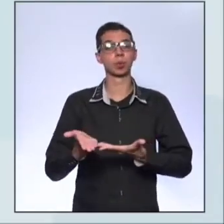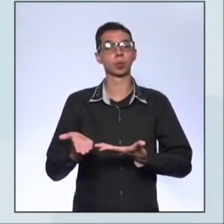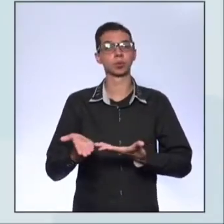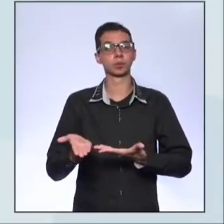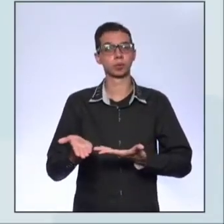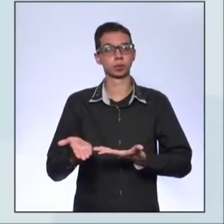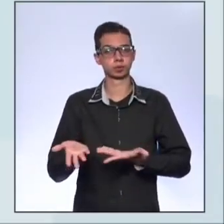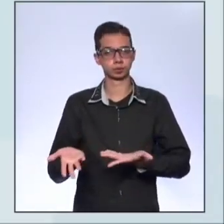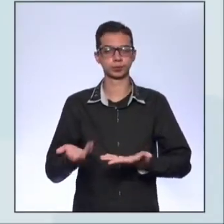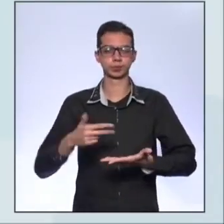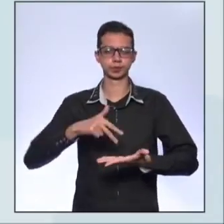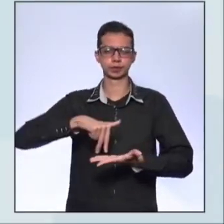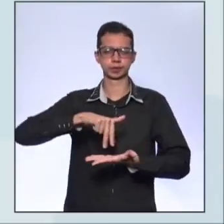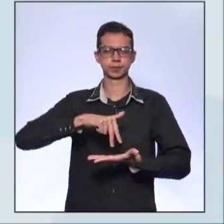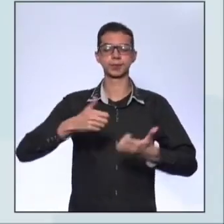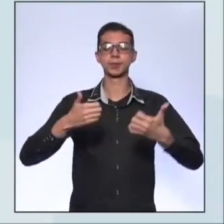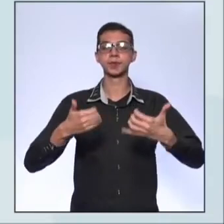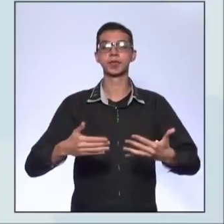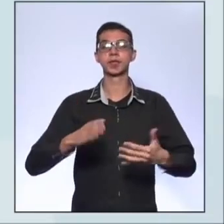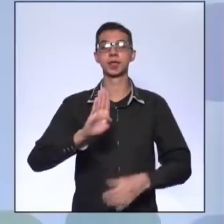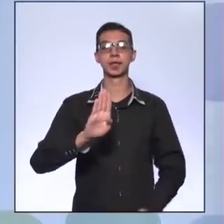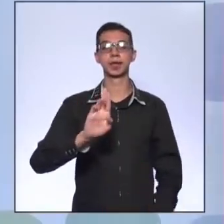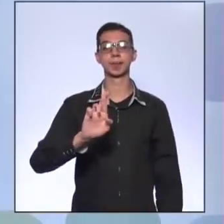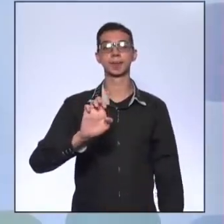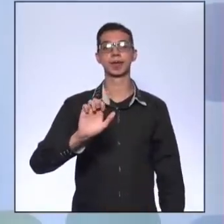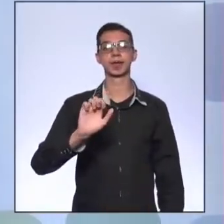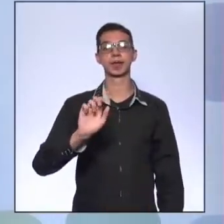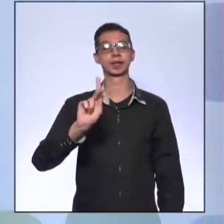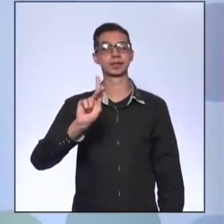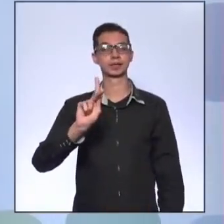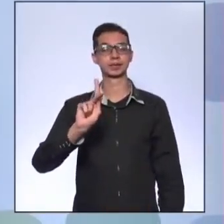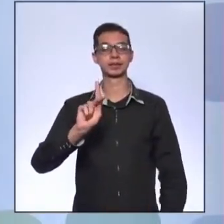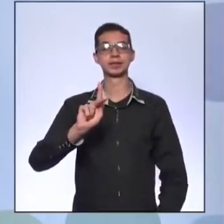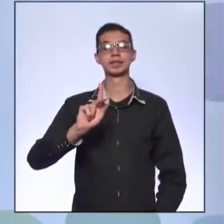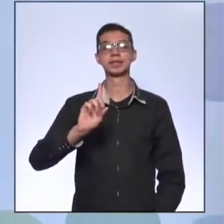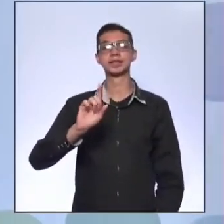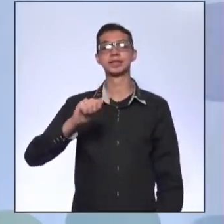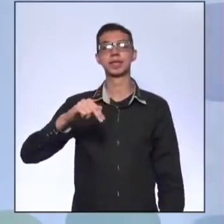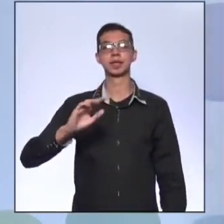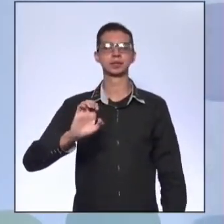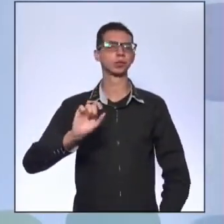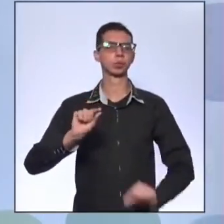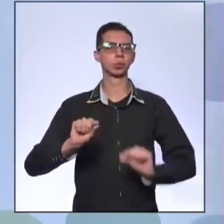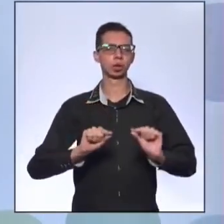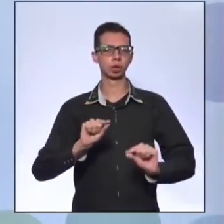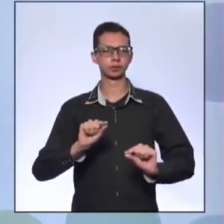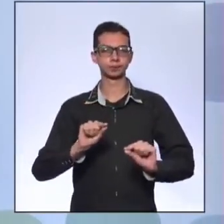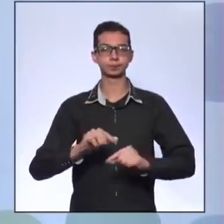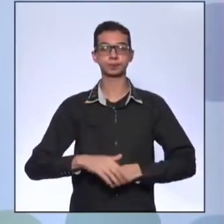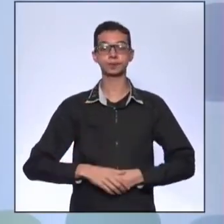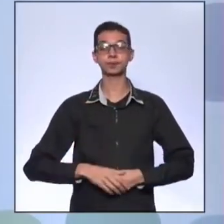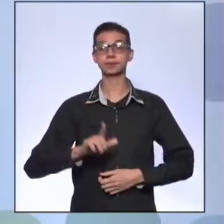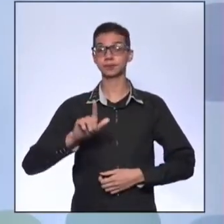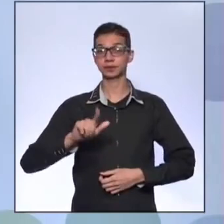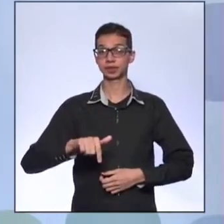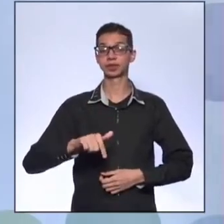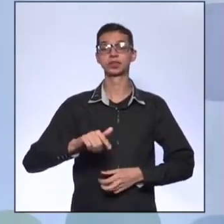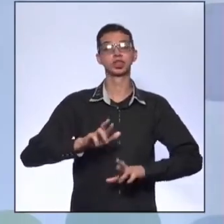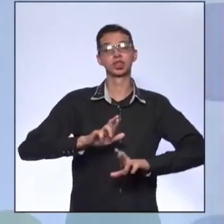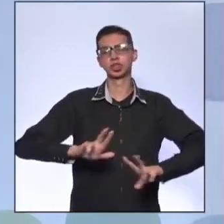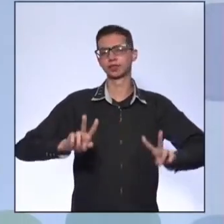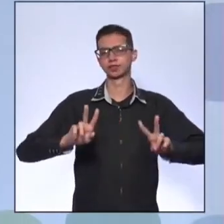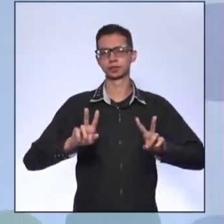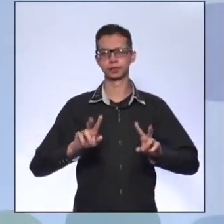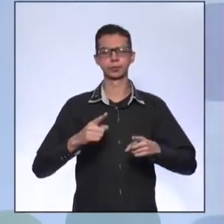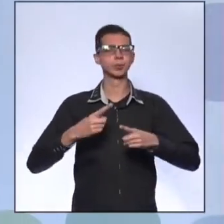Falando aí um pouquinho, né, do breakdance. O breakdance é um estilo de música, né, um estilo de dança totalmente diferenciado. Por quê?